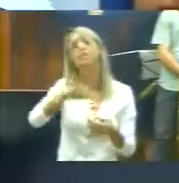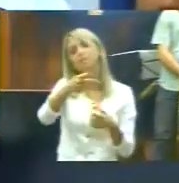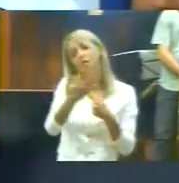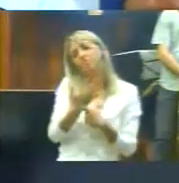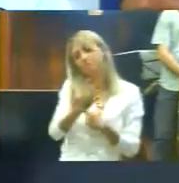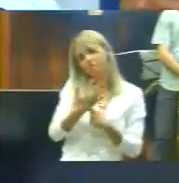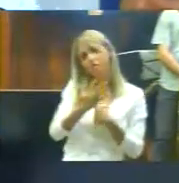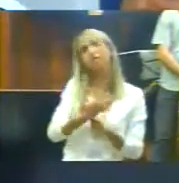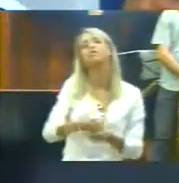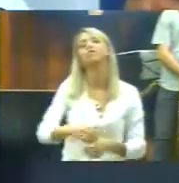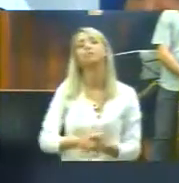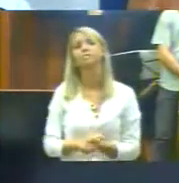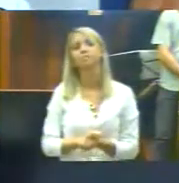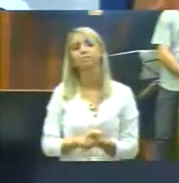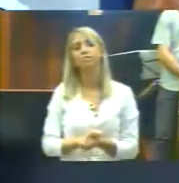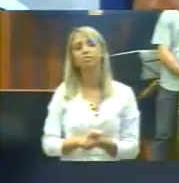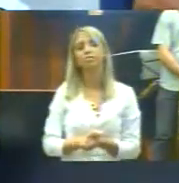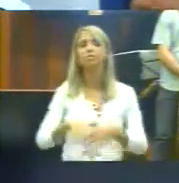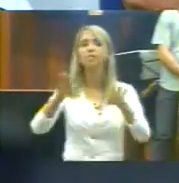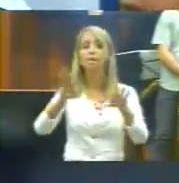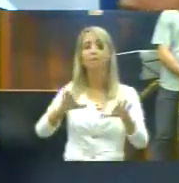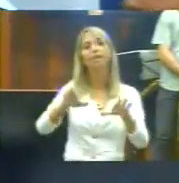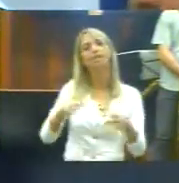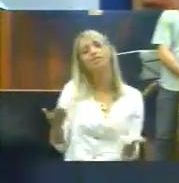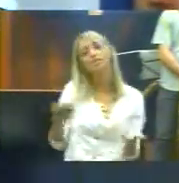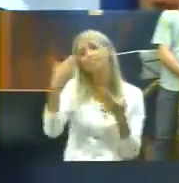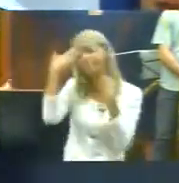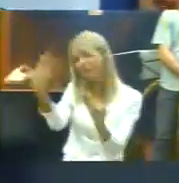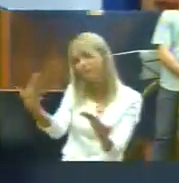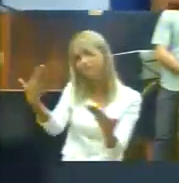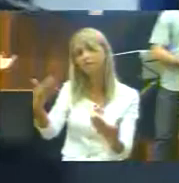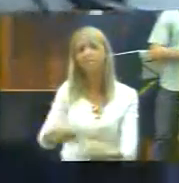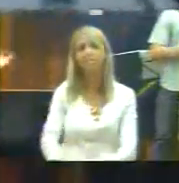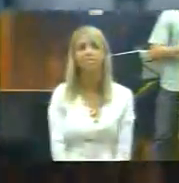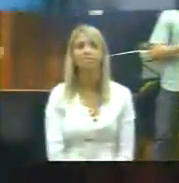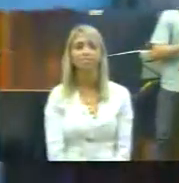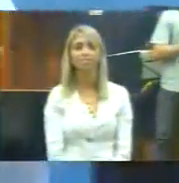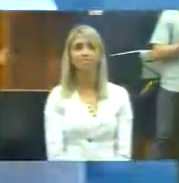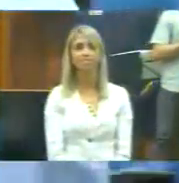me ajudando, dando forças. E é isso, muito obrigada, gente.